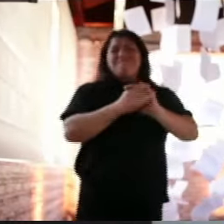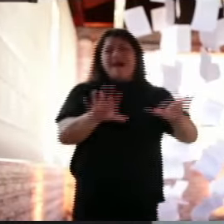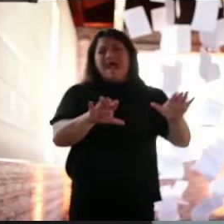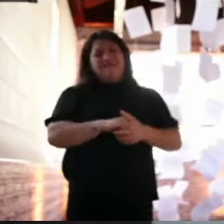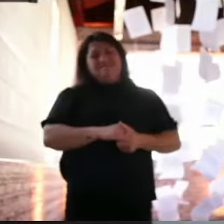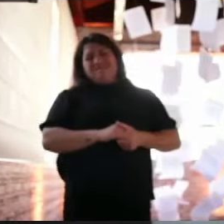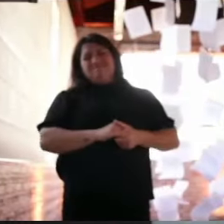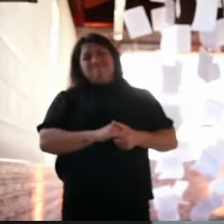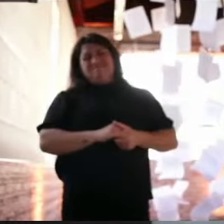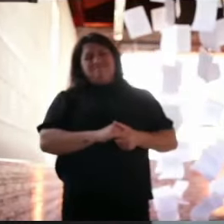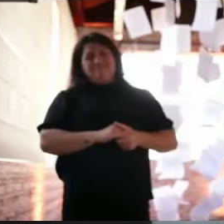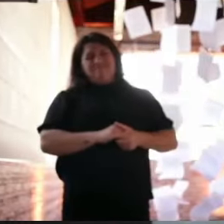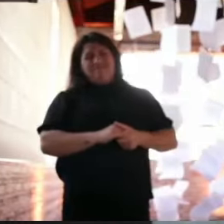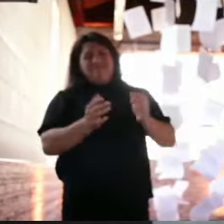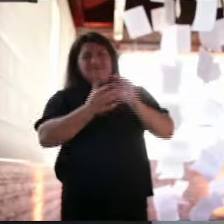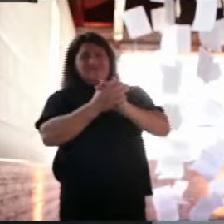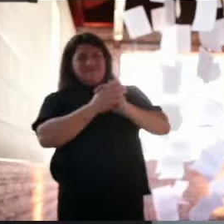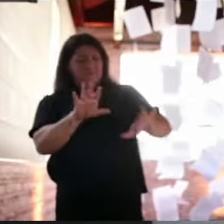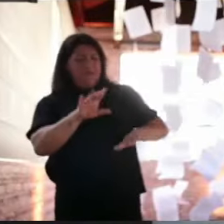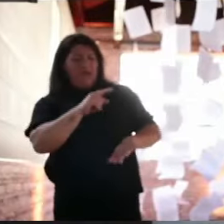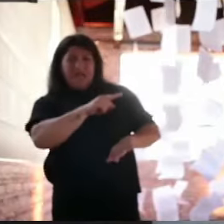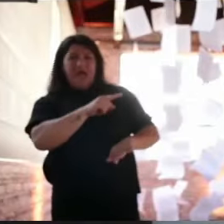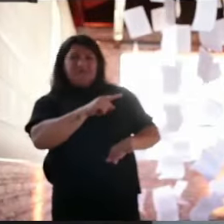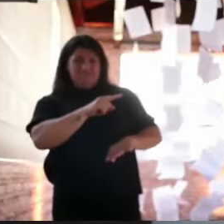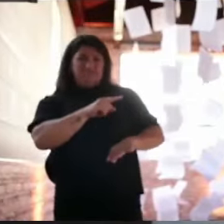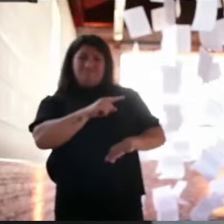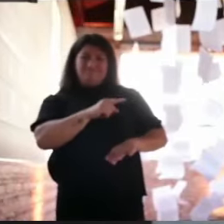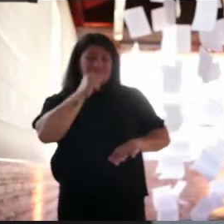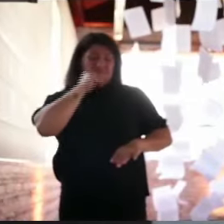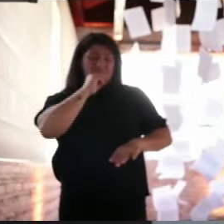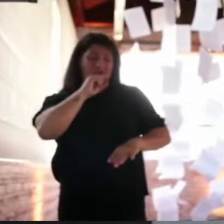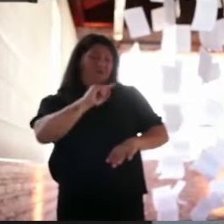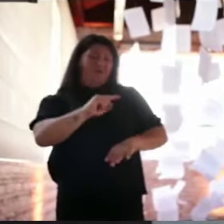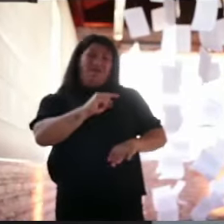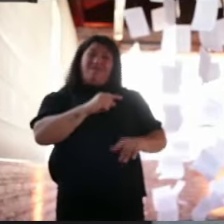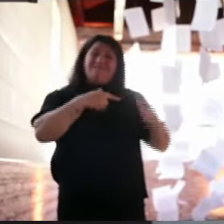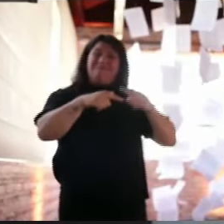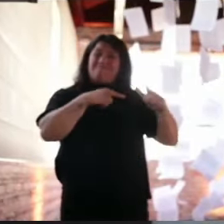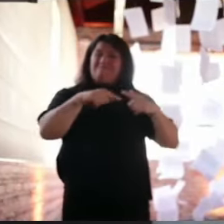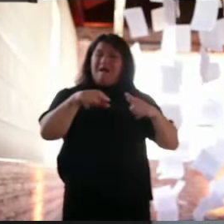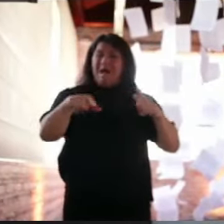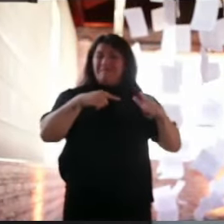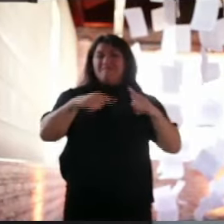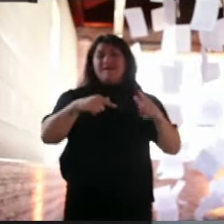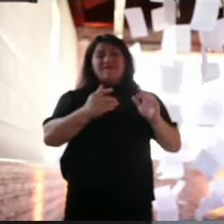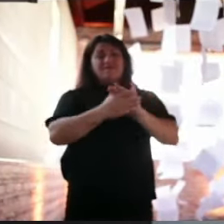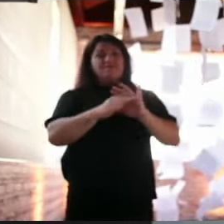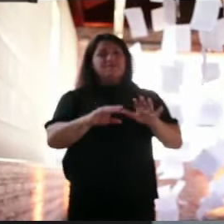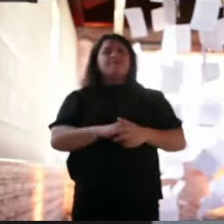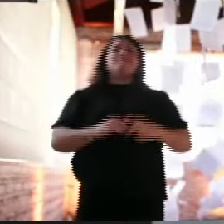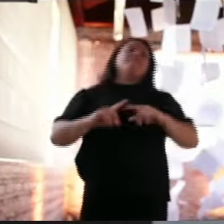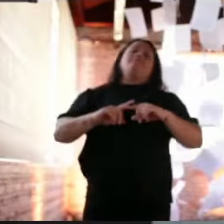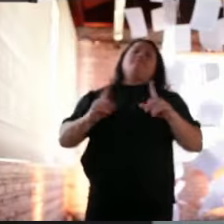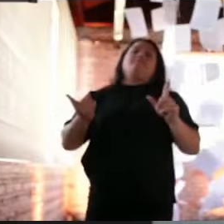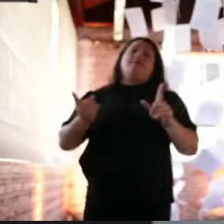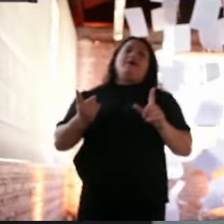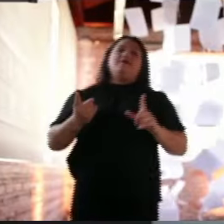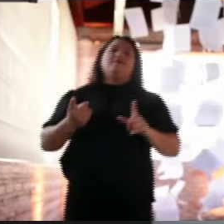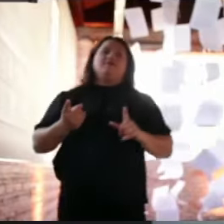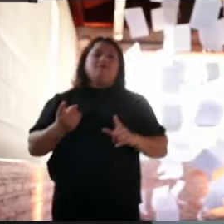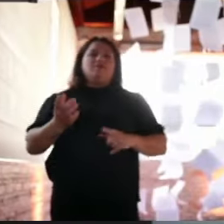o filho da desquitada não pode brincar com o filho deles quitada viu gente a gente ri agora é o filho do casal de homens